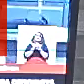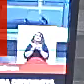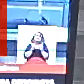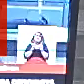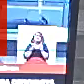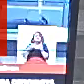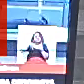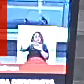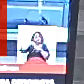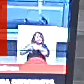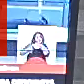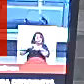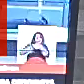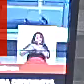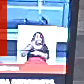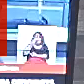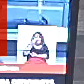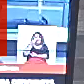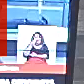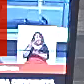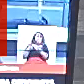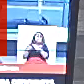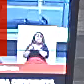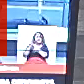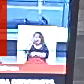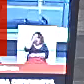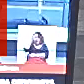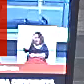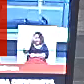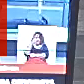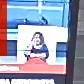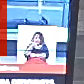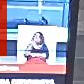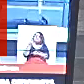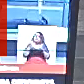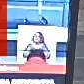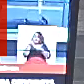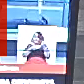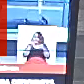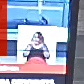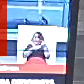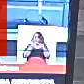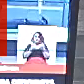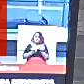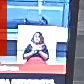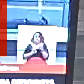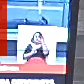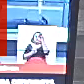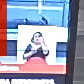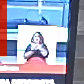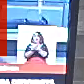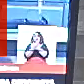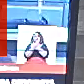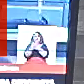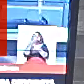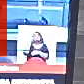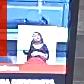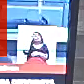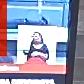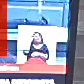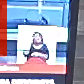trabalhar sim nesse sentido. Acho que o debate foi muito importante, ele nos trouxe muito